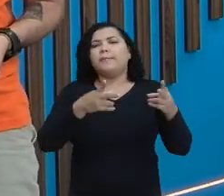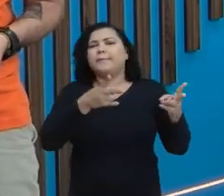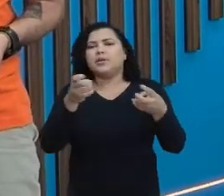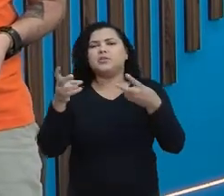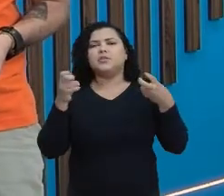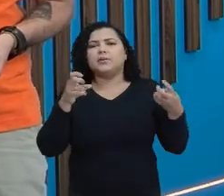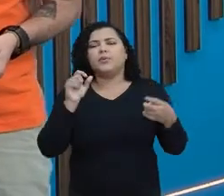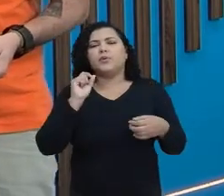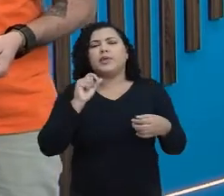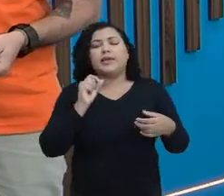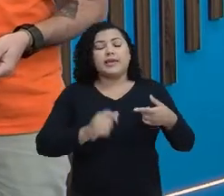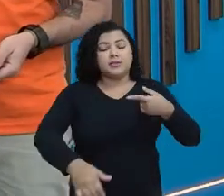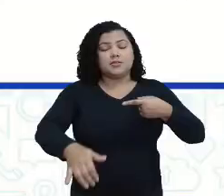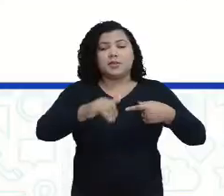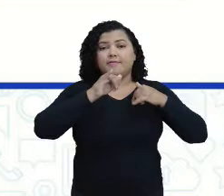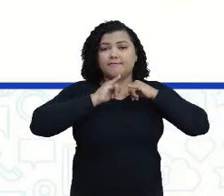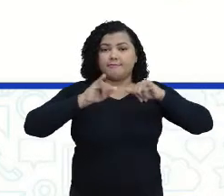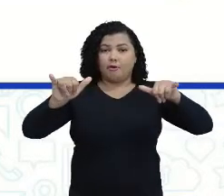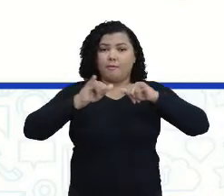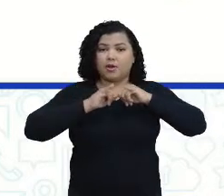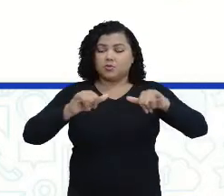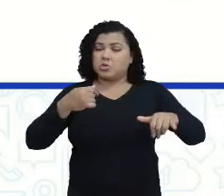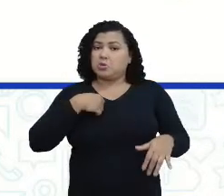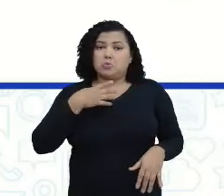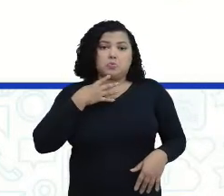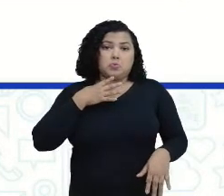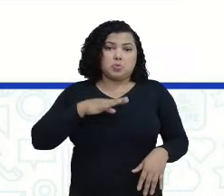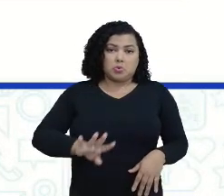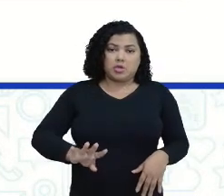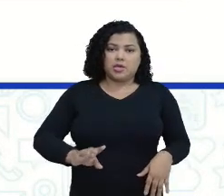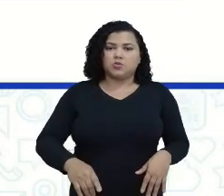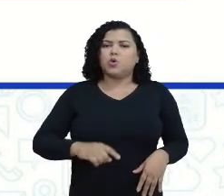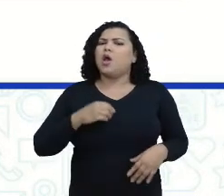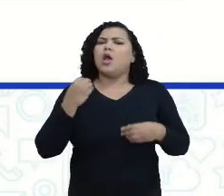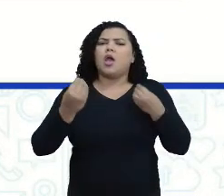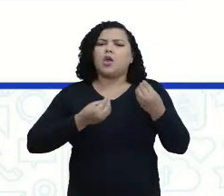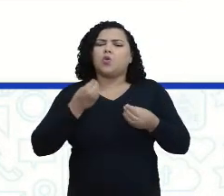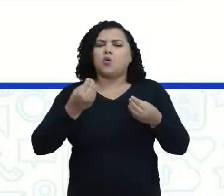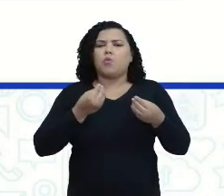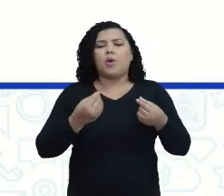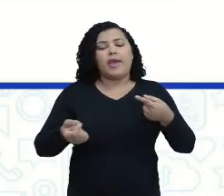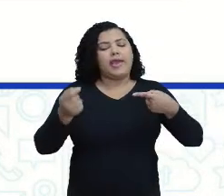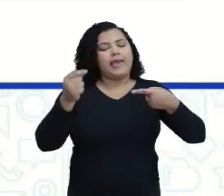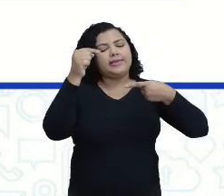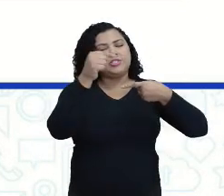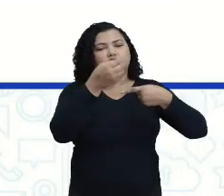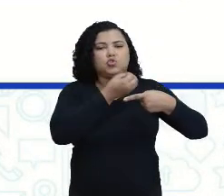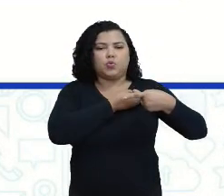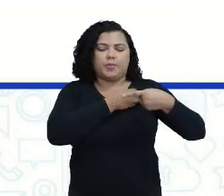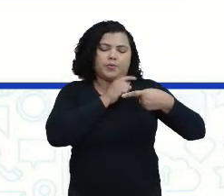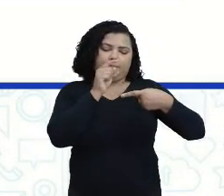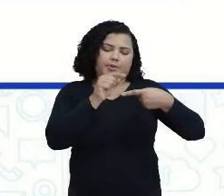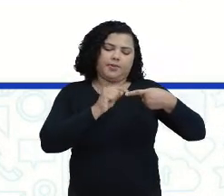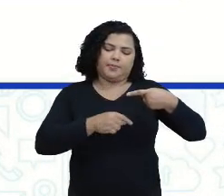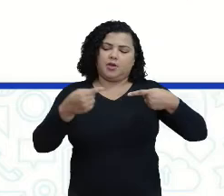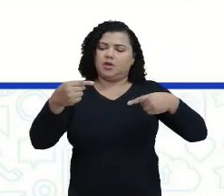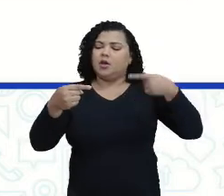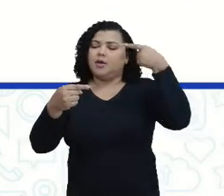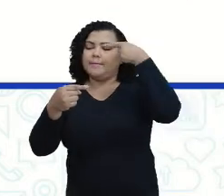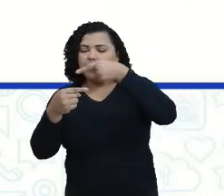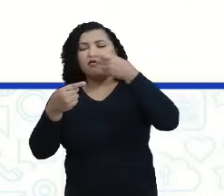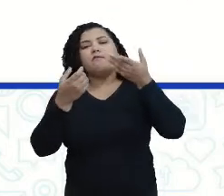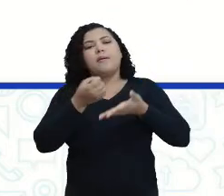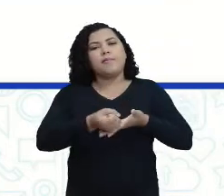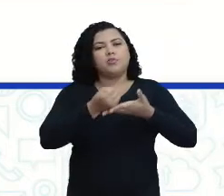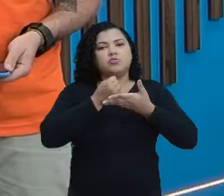aquela informação desconhecida, ela é obtida em função dos 3 valores conhecidos e a gente vai denominar isso como